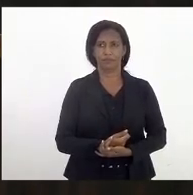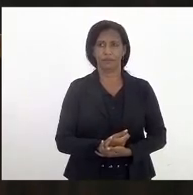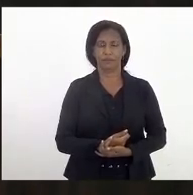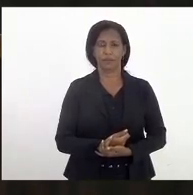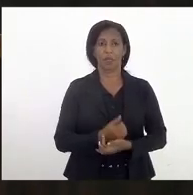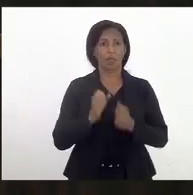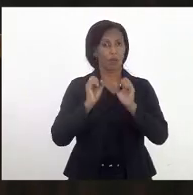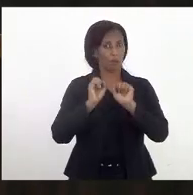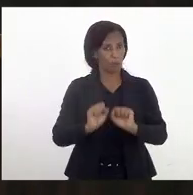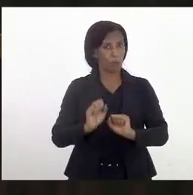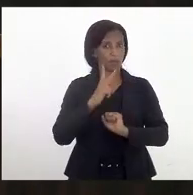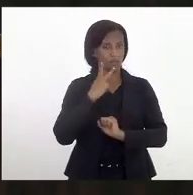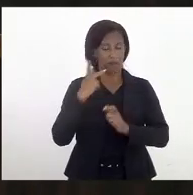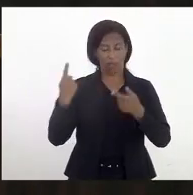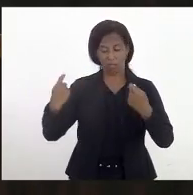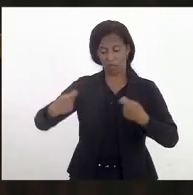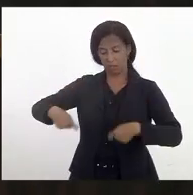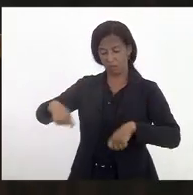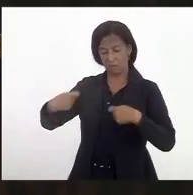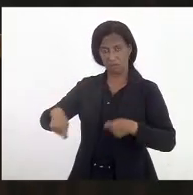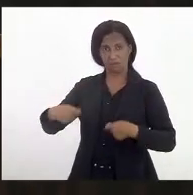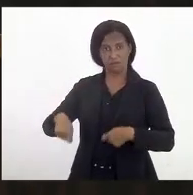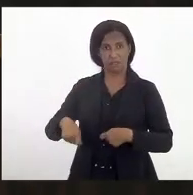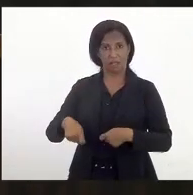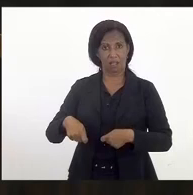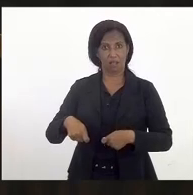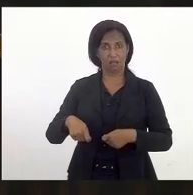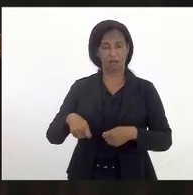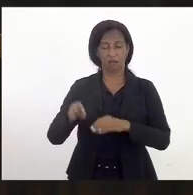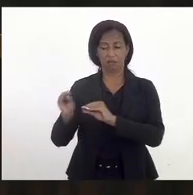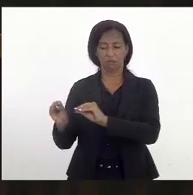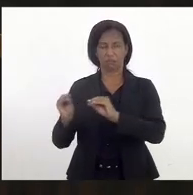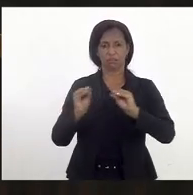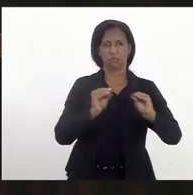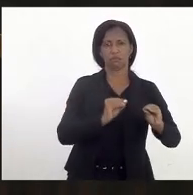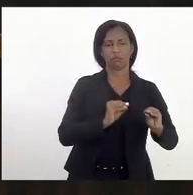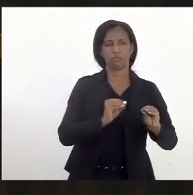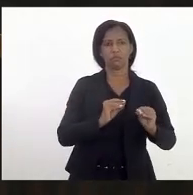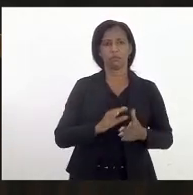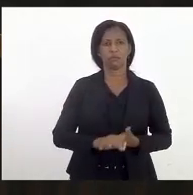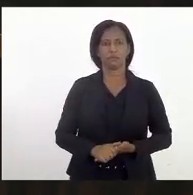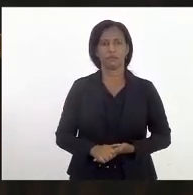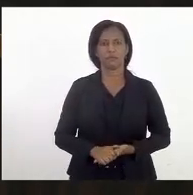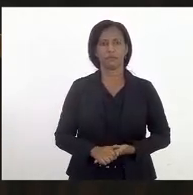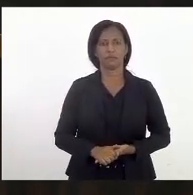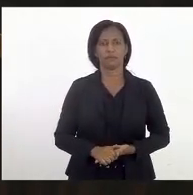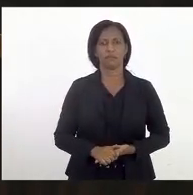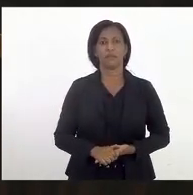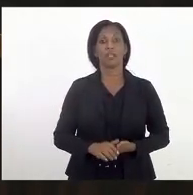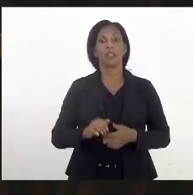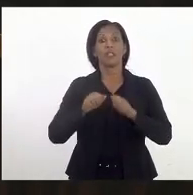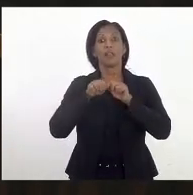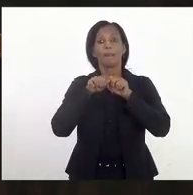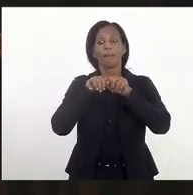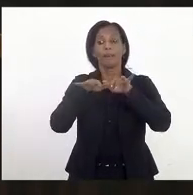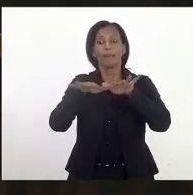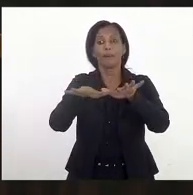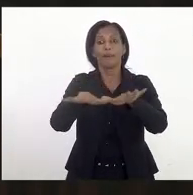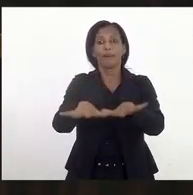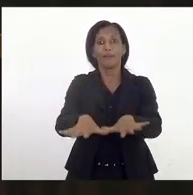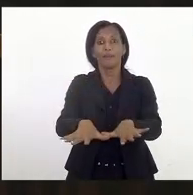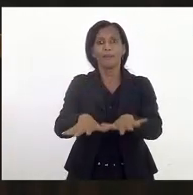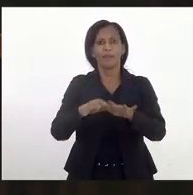é necessário necessário ela fazer a transferência E ai na pandemias esse